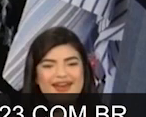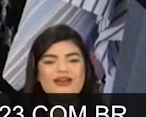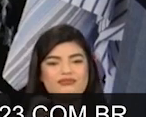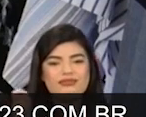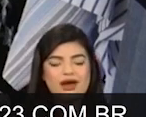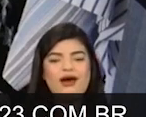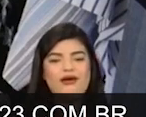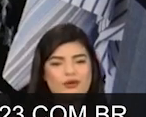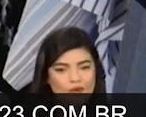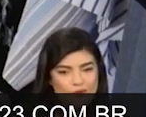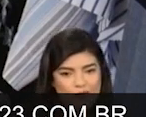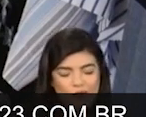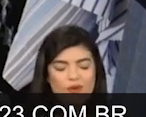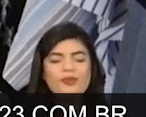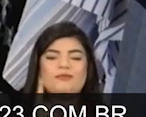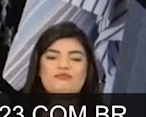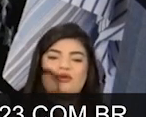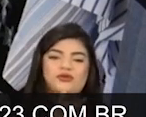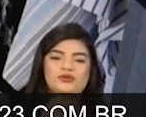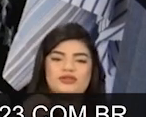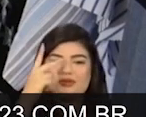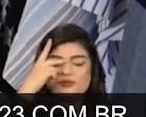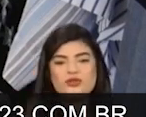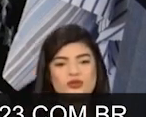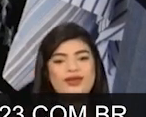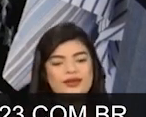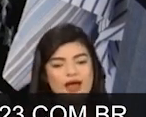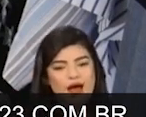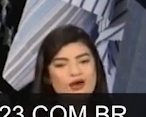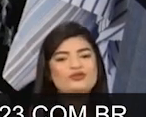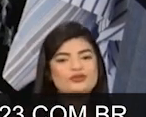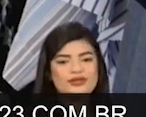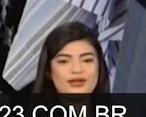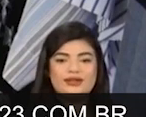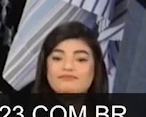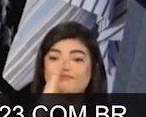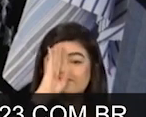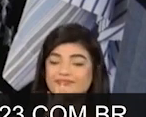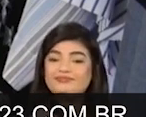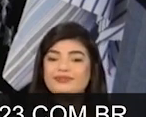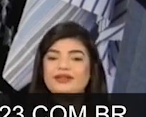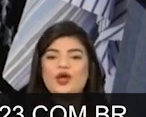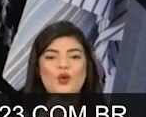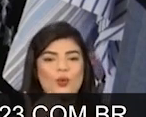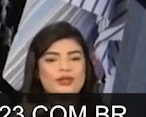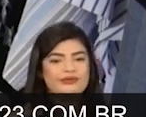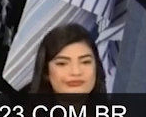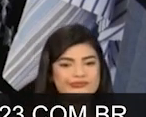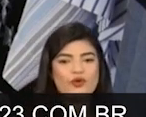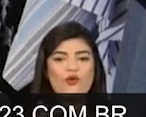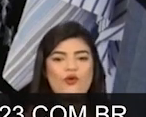que atualmente atende cerca de 1.200 pessoas com câncer, que recebem gratuitamente cestas básicas,